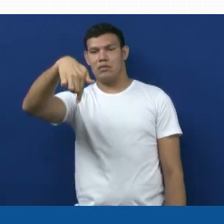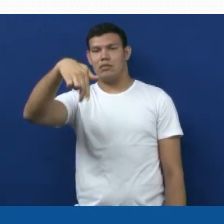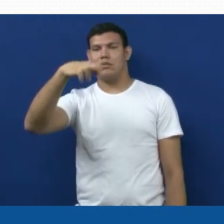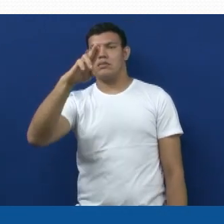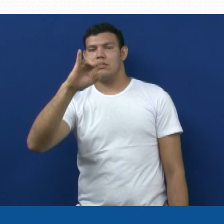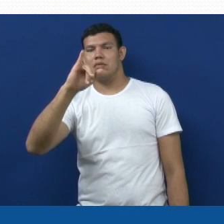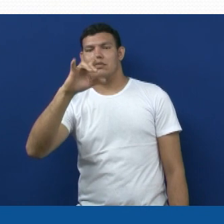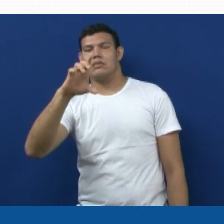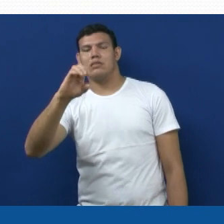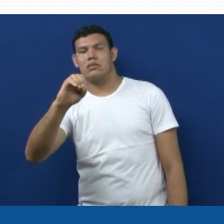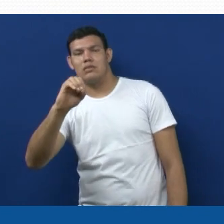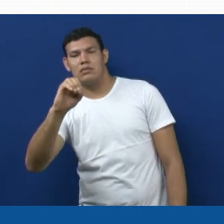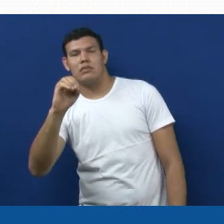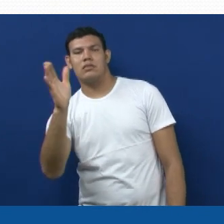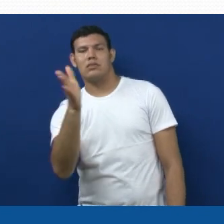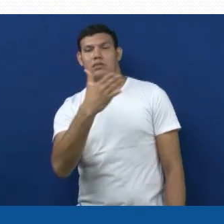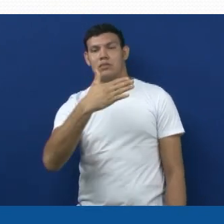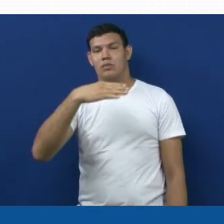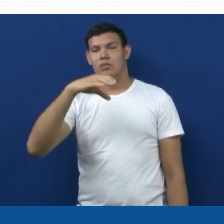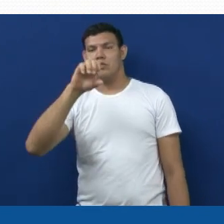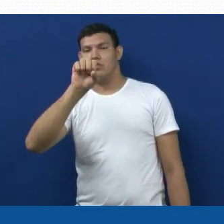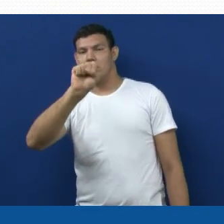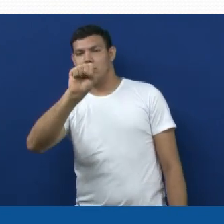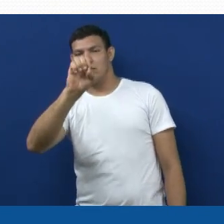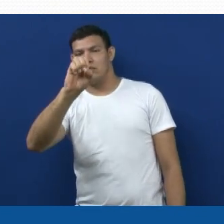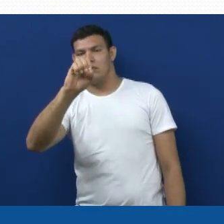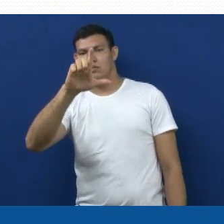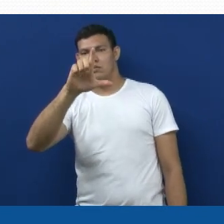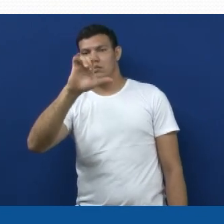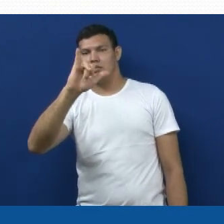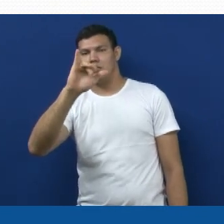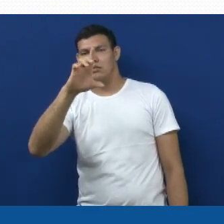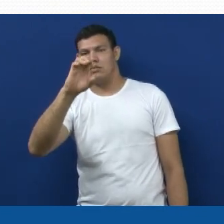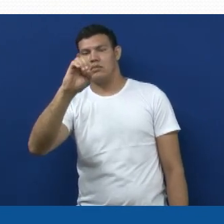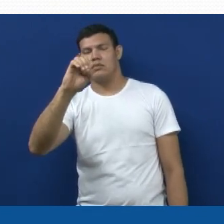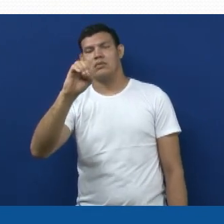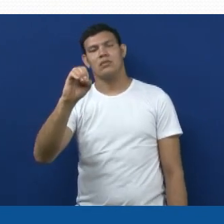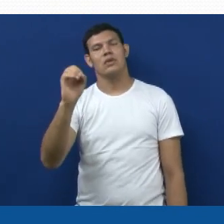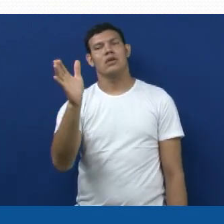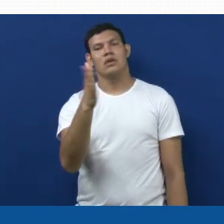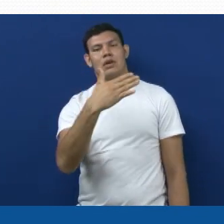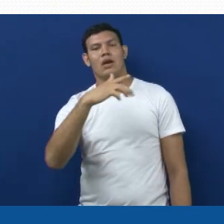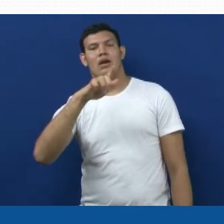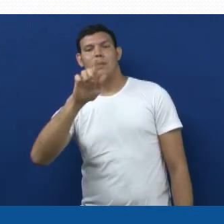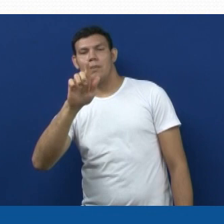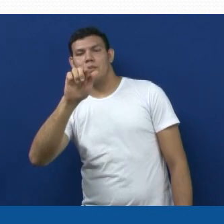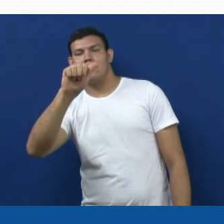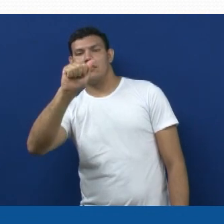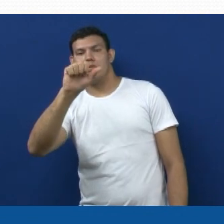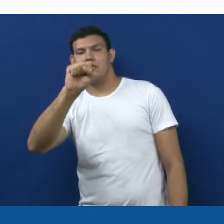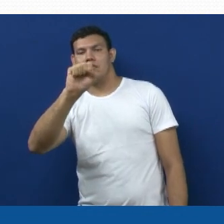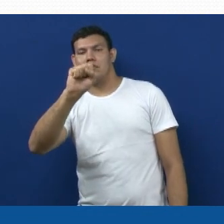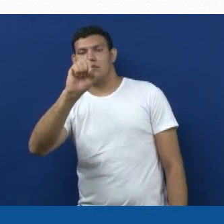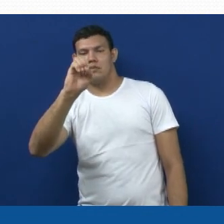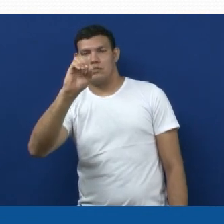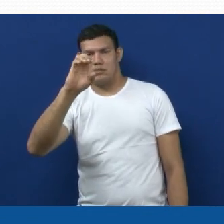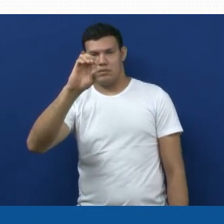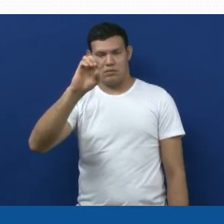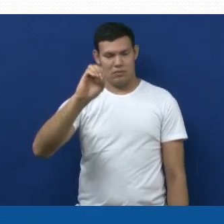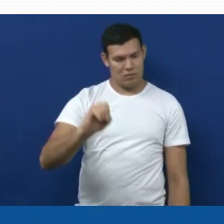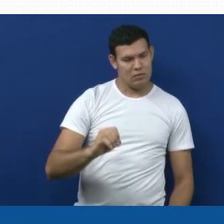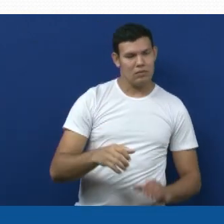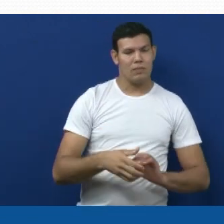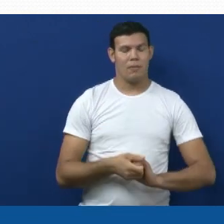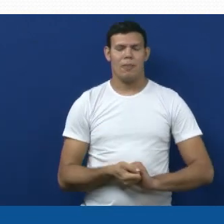gás. Gás também ocupa um volume. Digamos que você tem uma garrafa vazia e